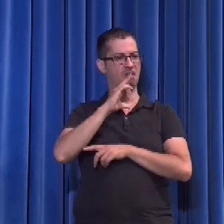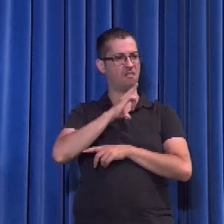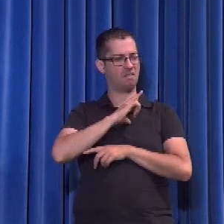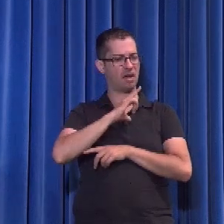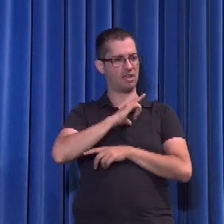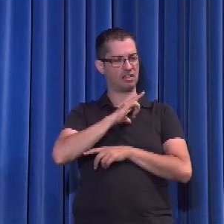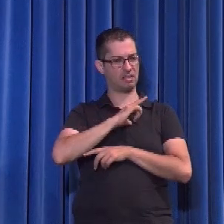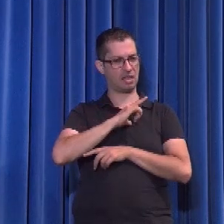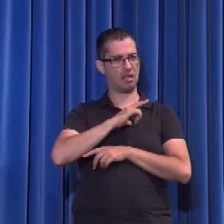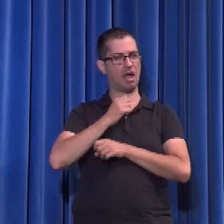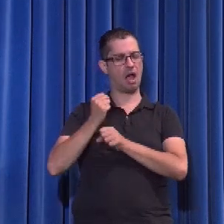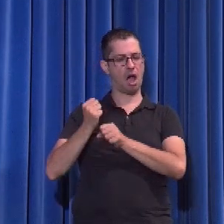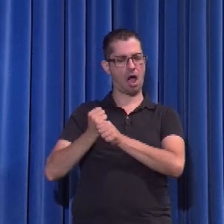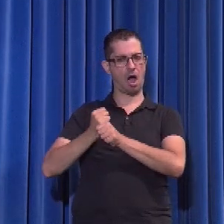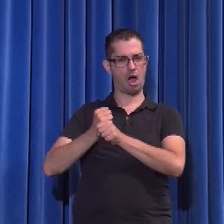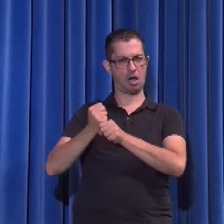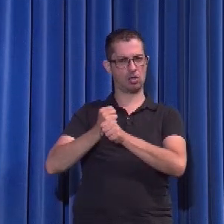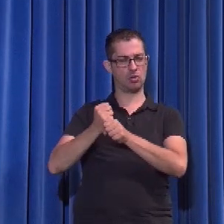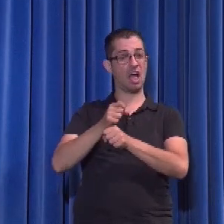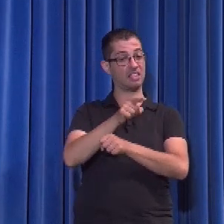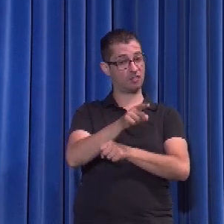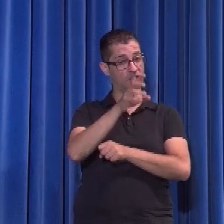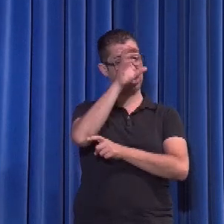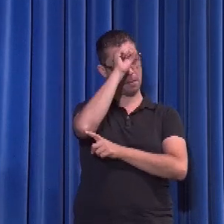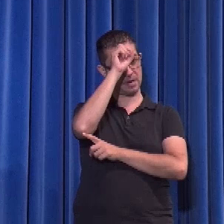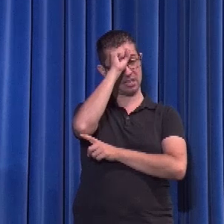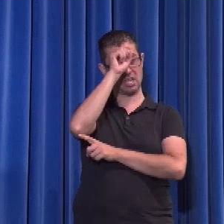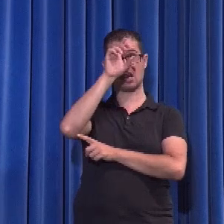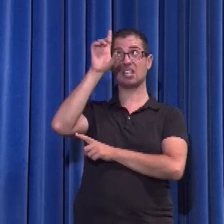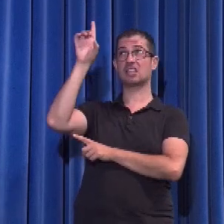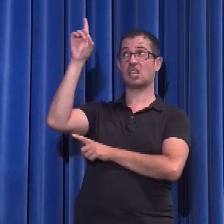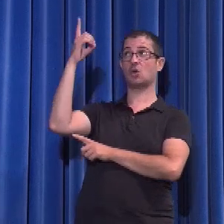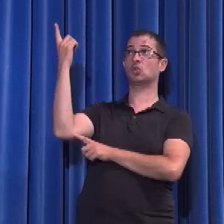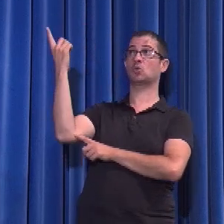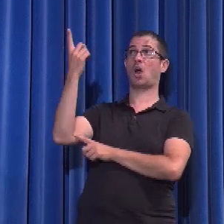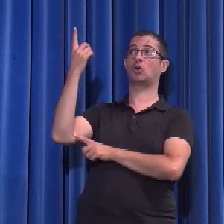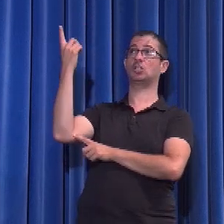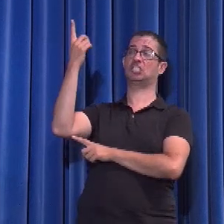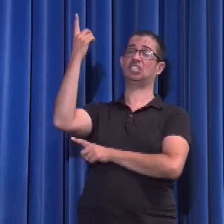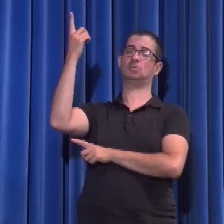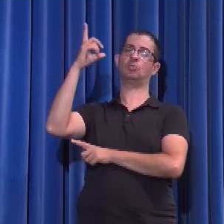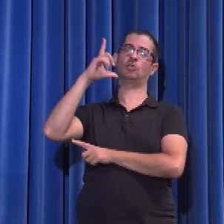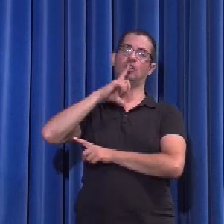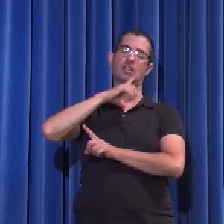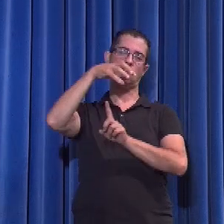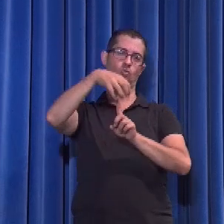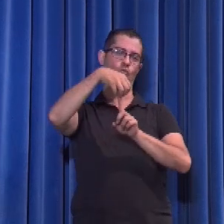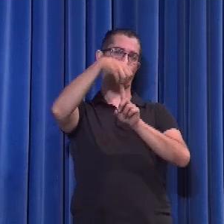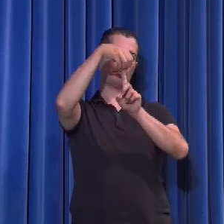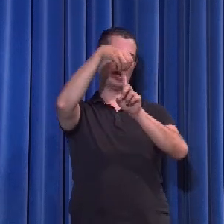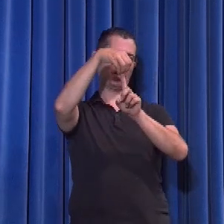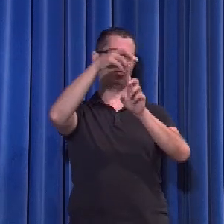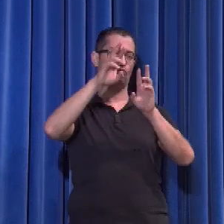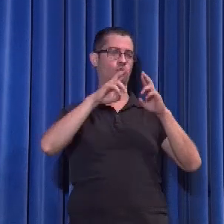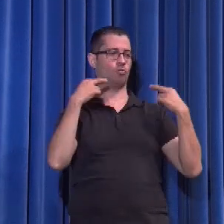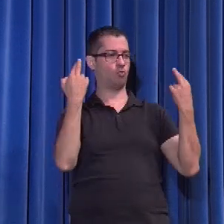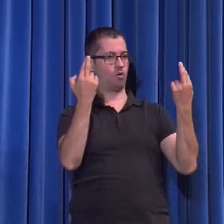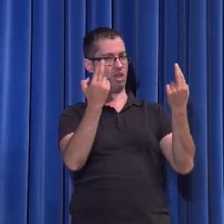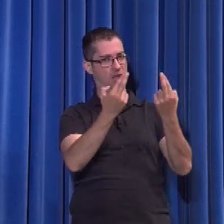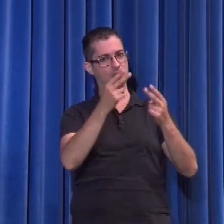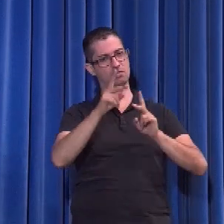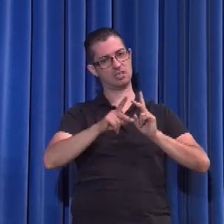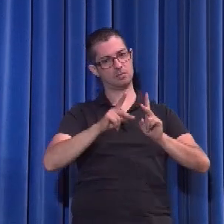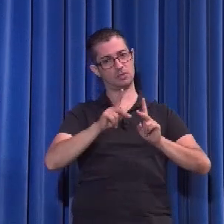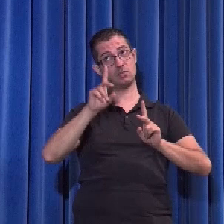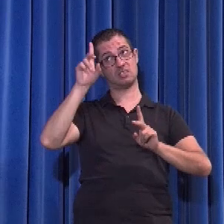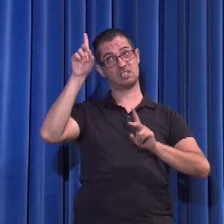que aprendas que o Altíssimo tem domínio sobre o reino dos homens e o dá a quem